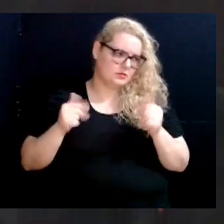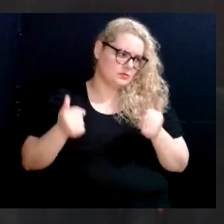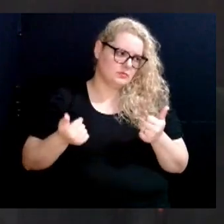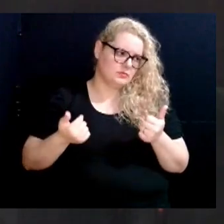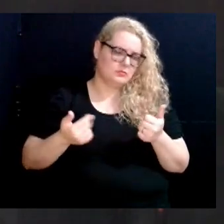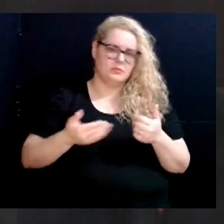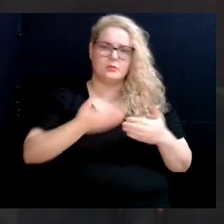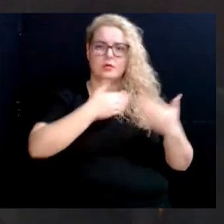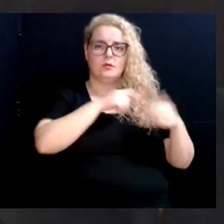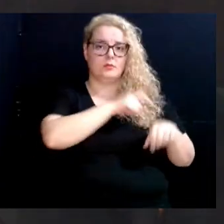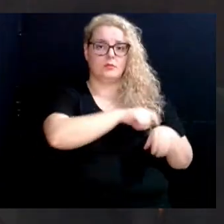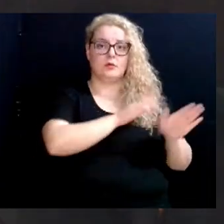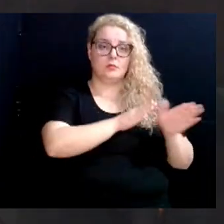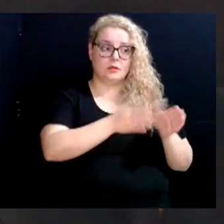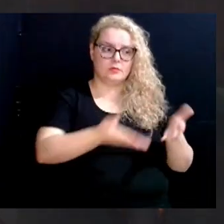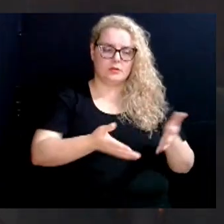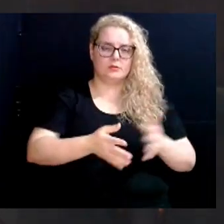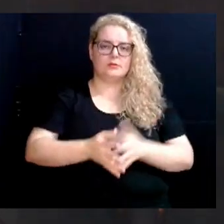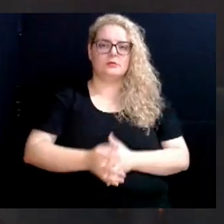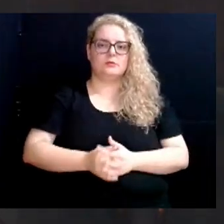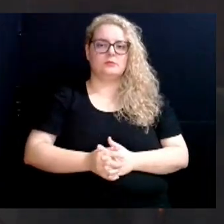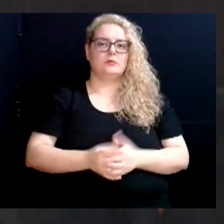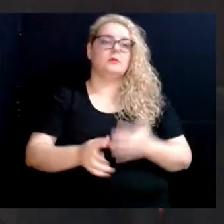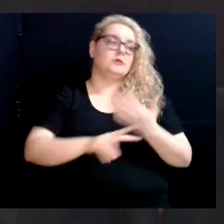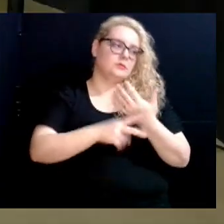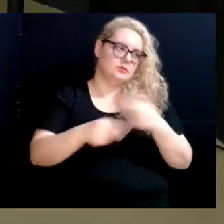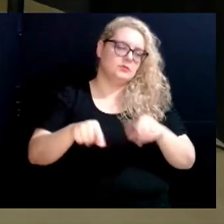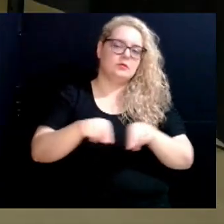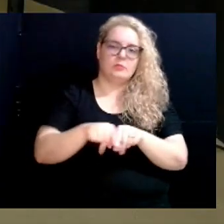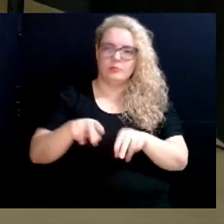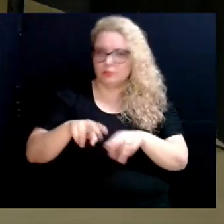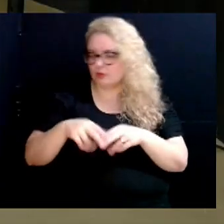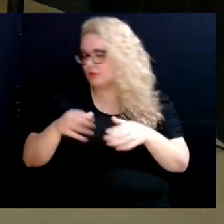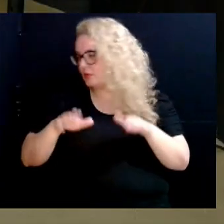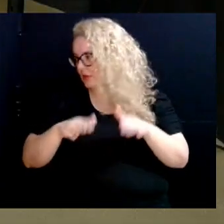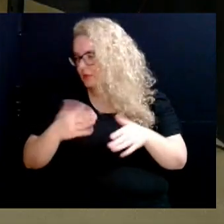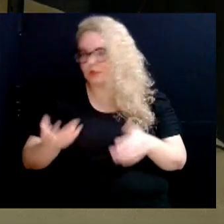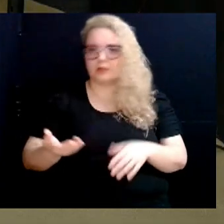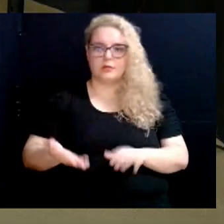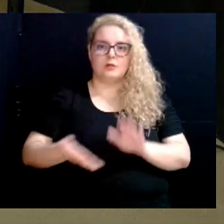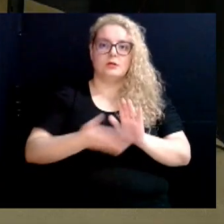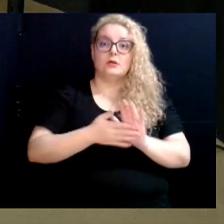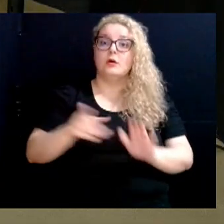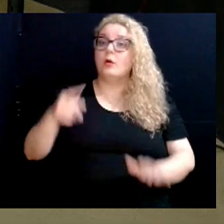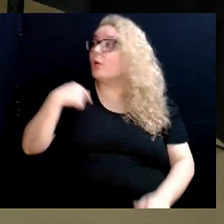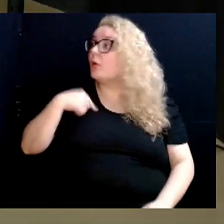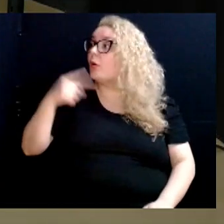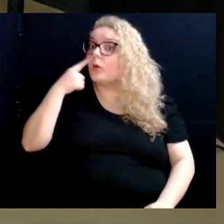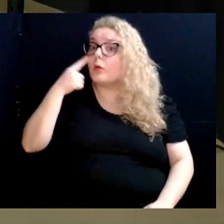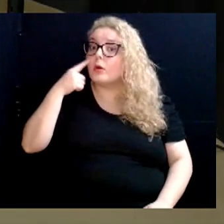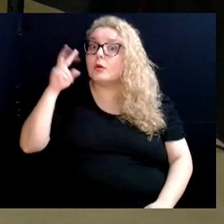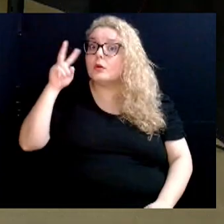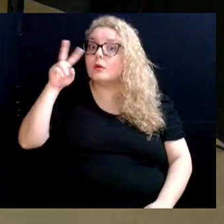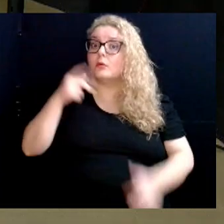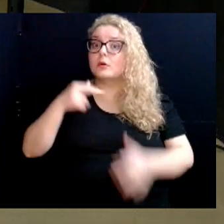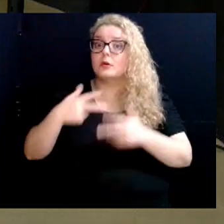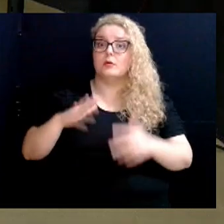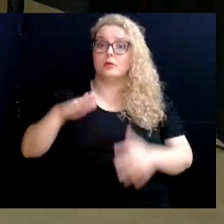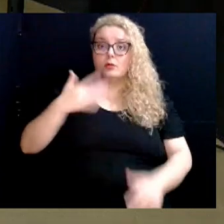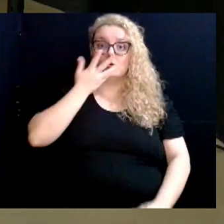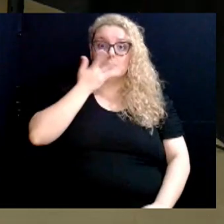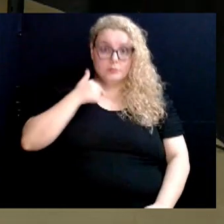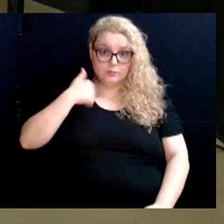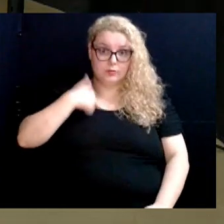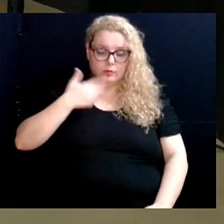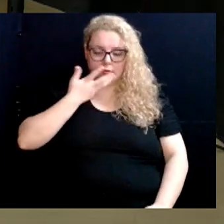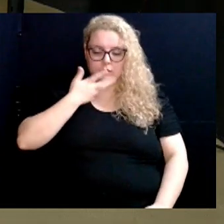época deles. Mas isso reflete na gente também. Por isso que às vezes a gente fica procurando... Olha só, lembrei de uma coisa. Vale. Quando eu era criança, uma vez meu